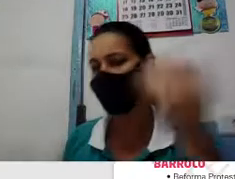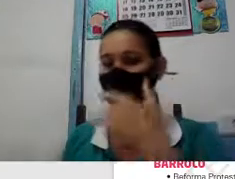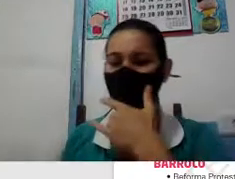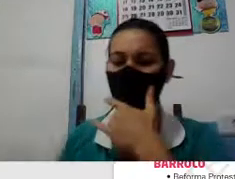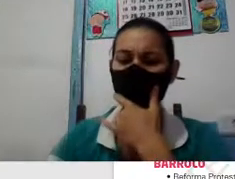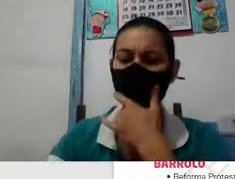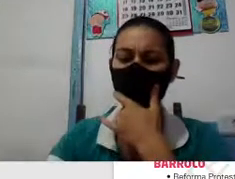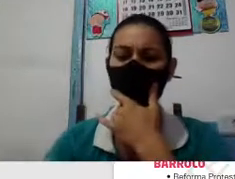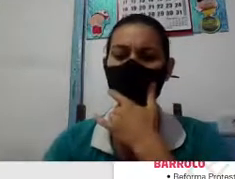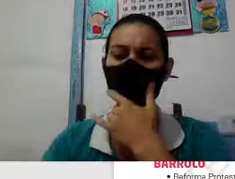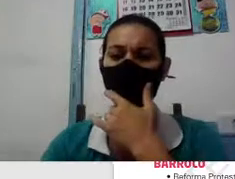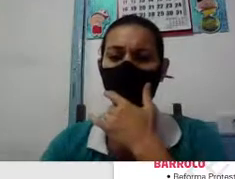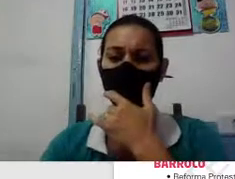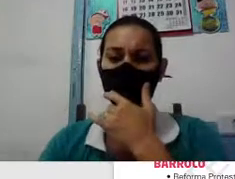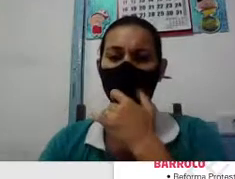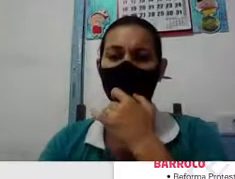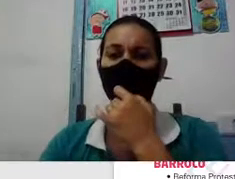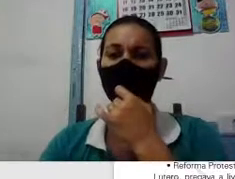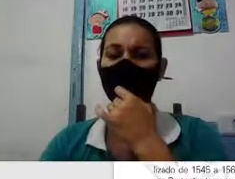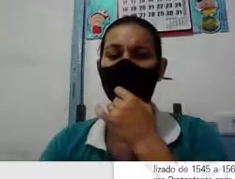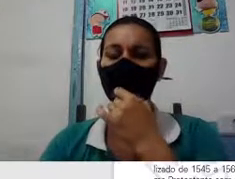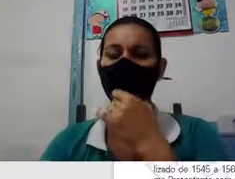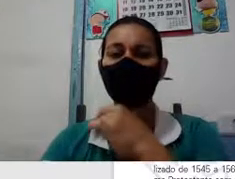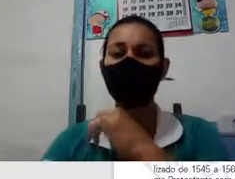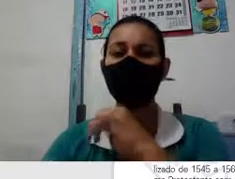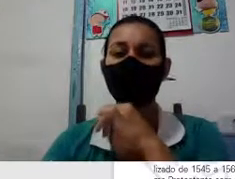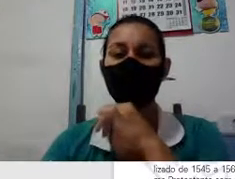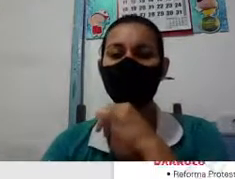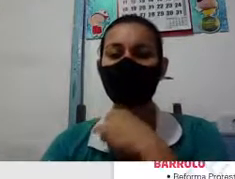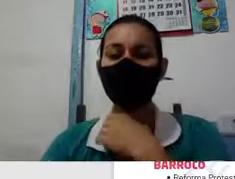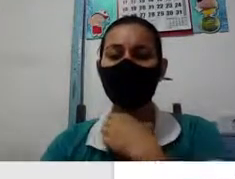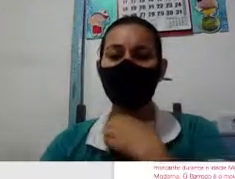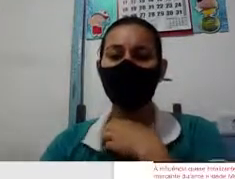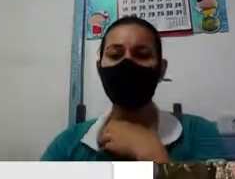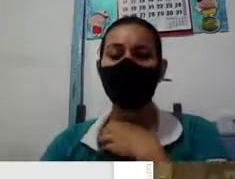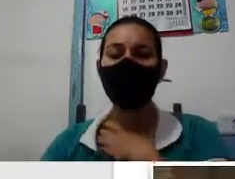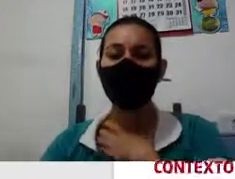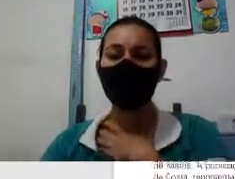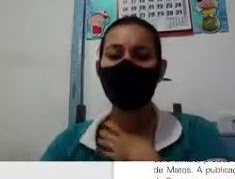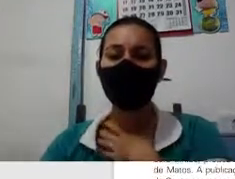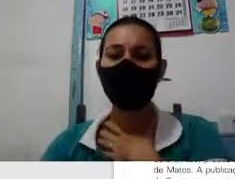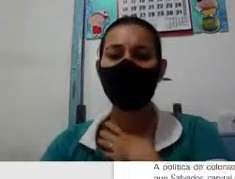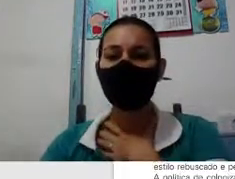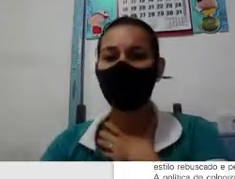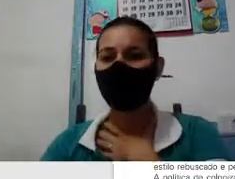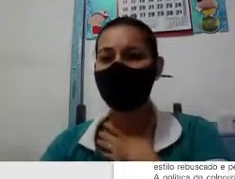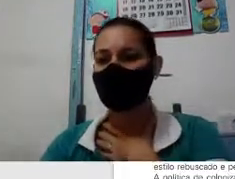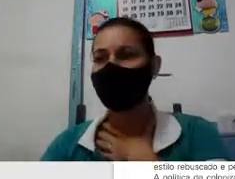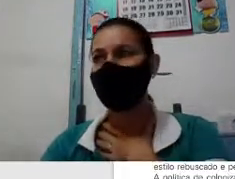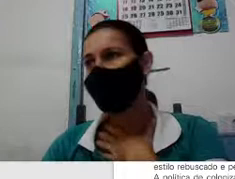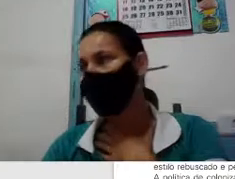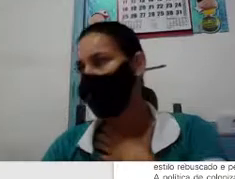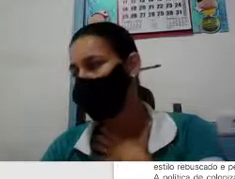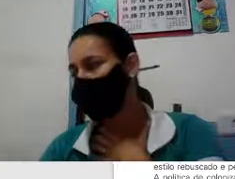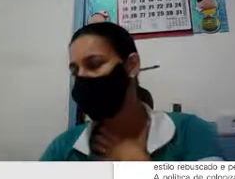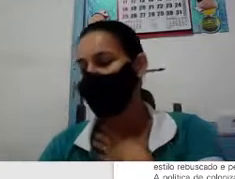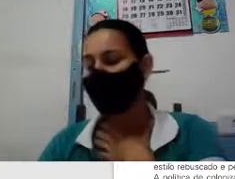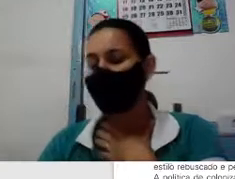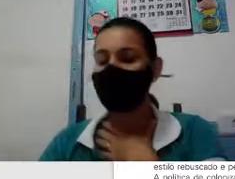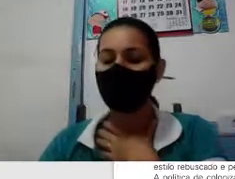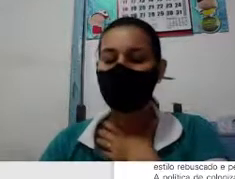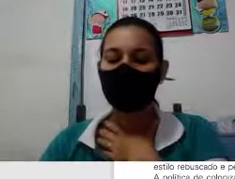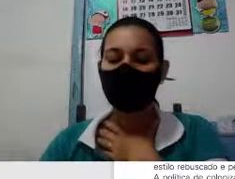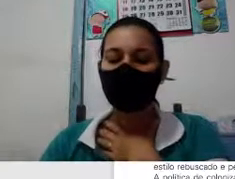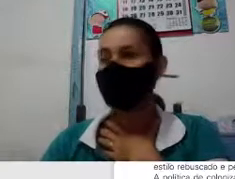nessa época. Então, assim, houve um período aí muito triste, né, em que muitas pessoas perderam a sua vida por conta